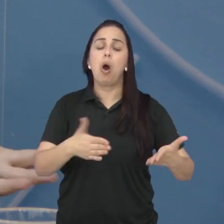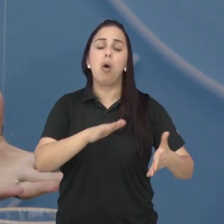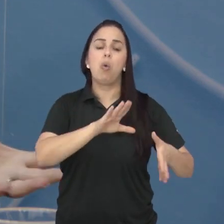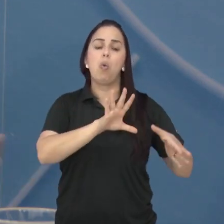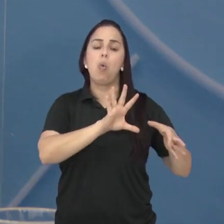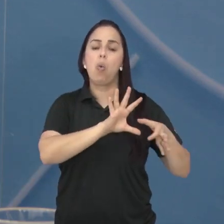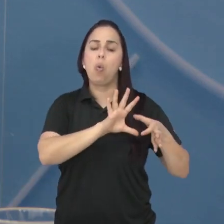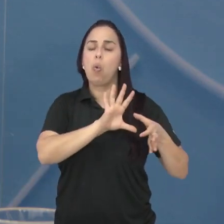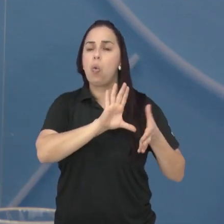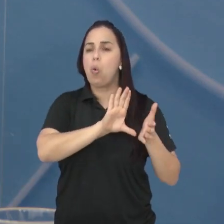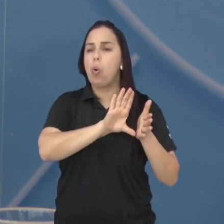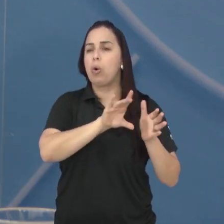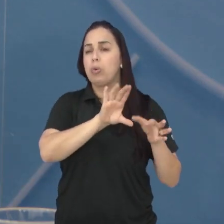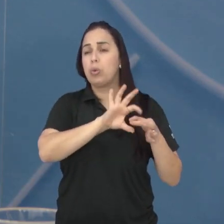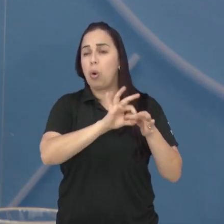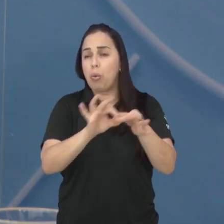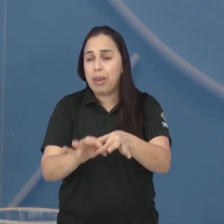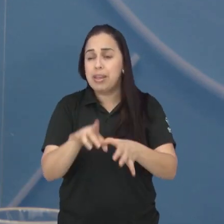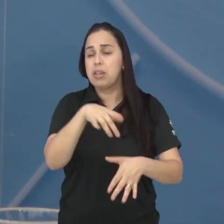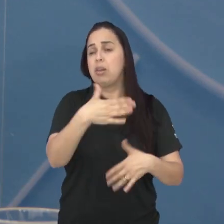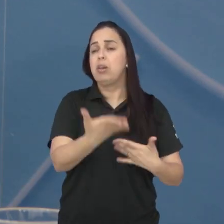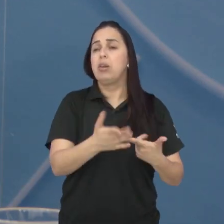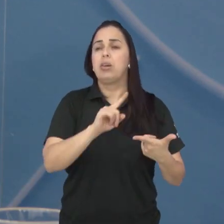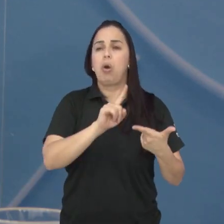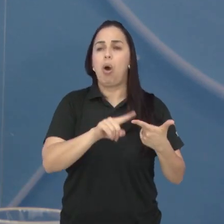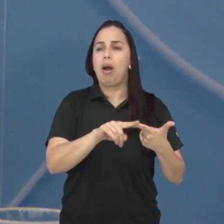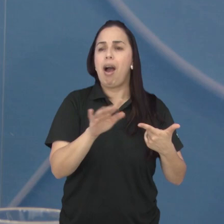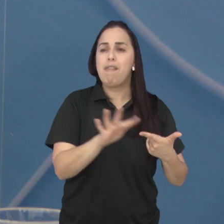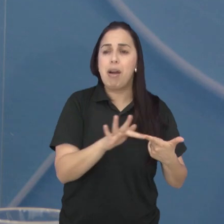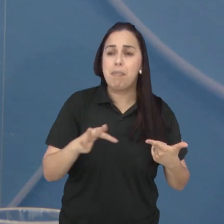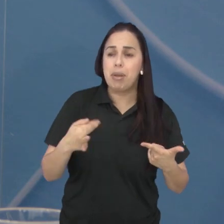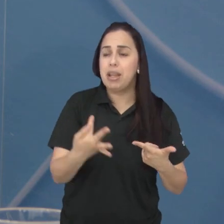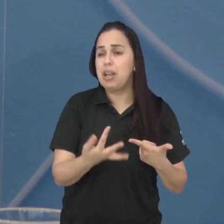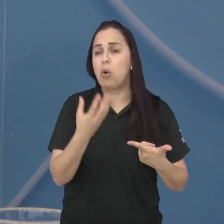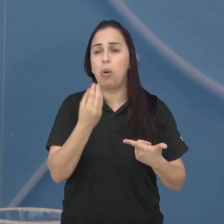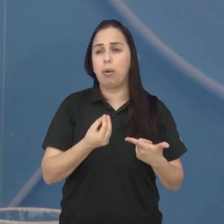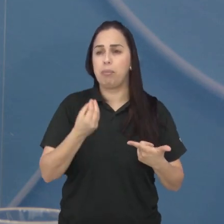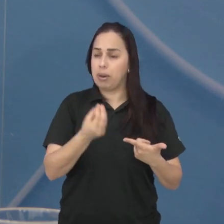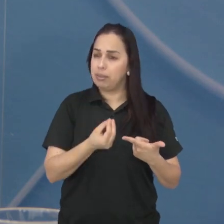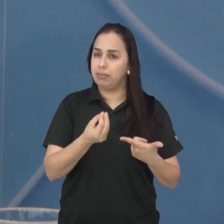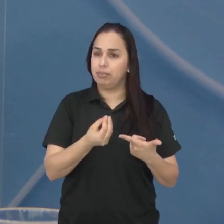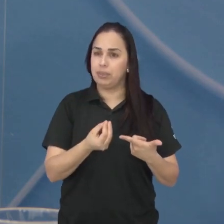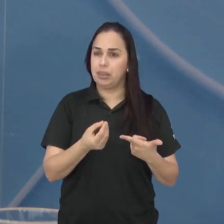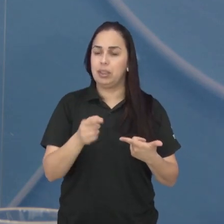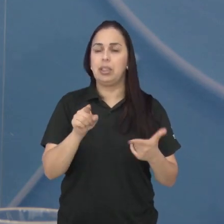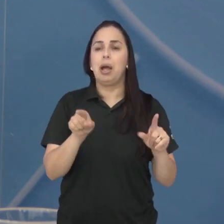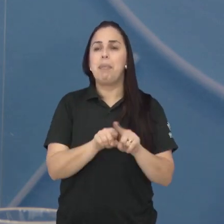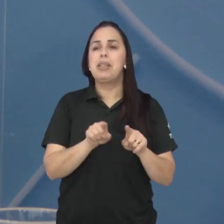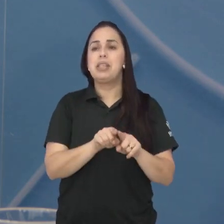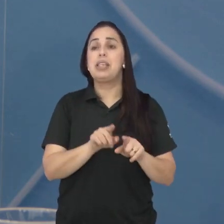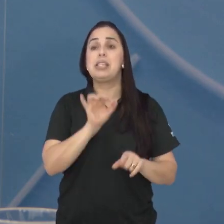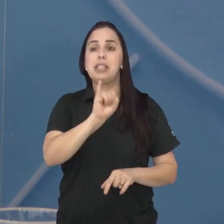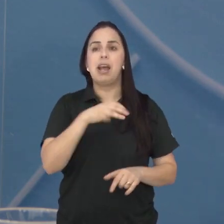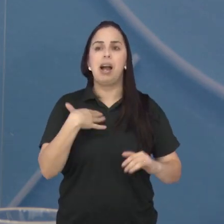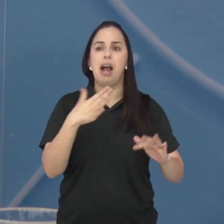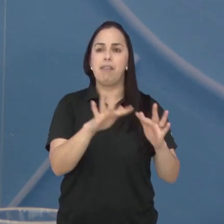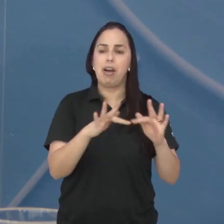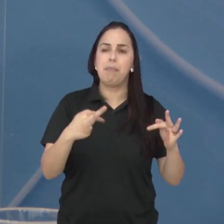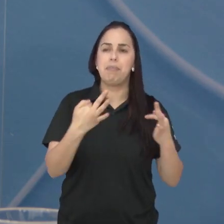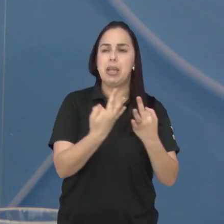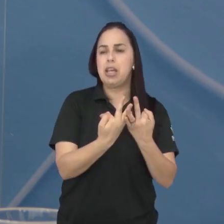da criança, lógico, né? Com aquela família, como que ela se reorganiza, né? Nessas conversas, os temas mais polêmicos,